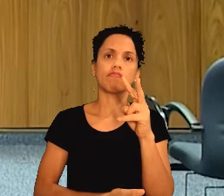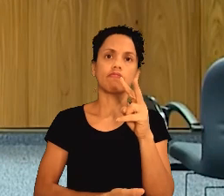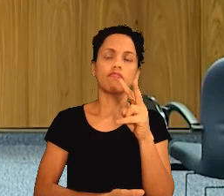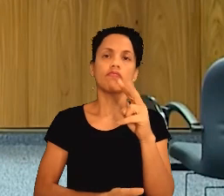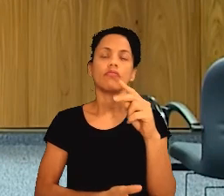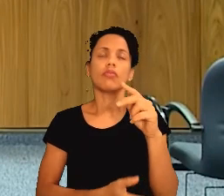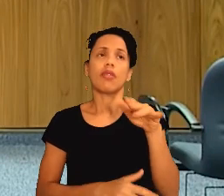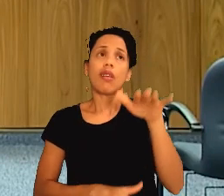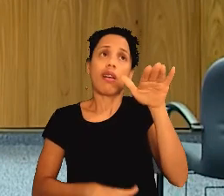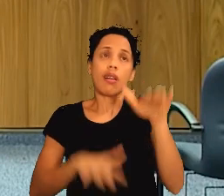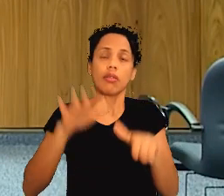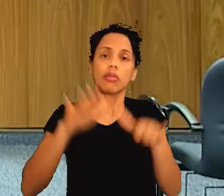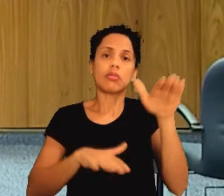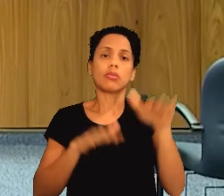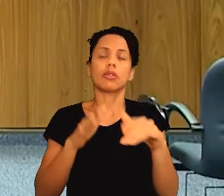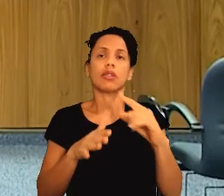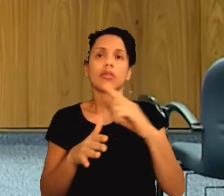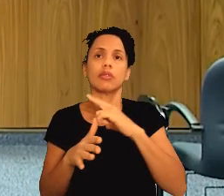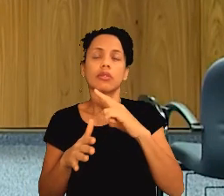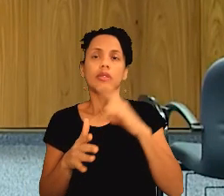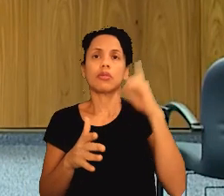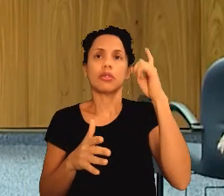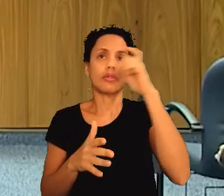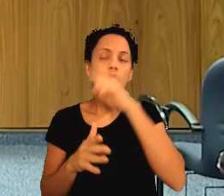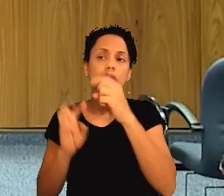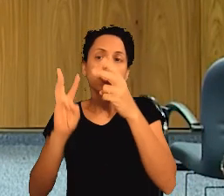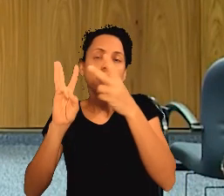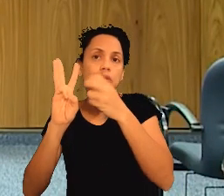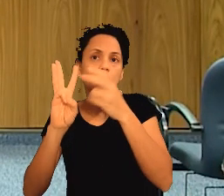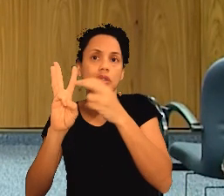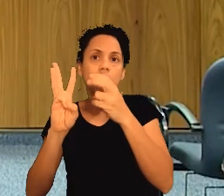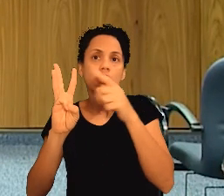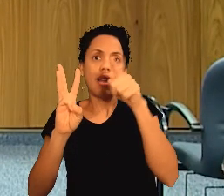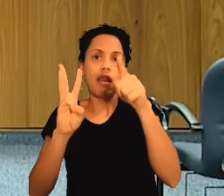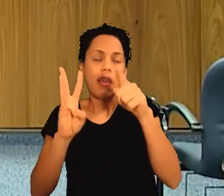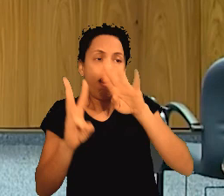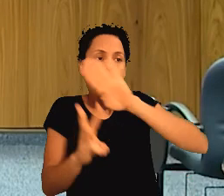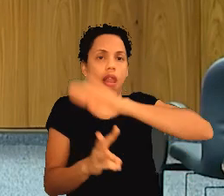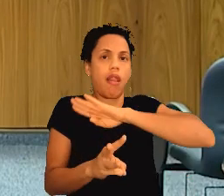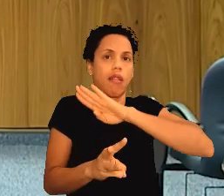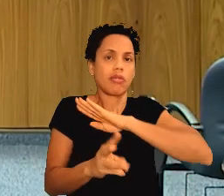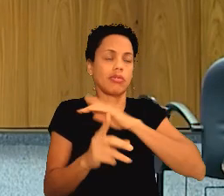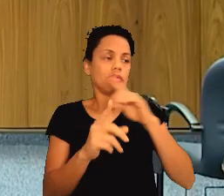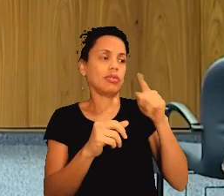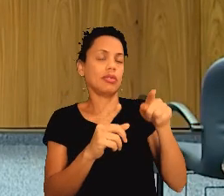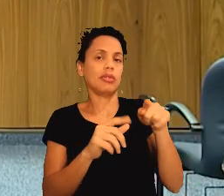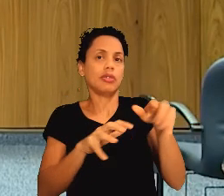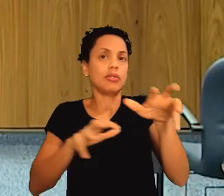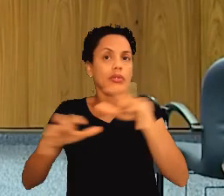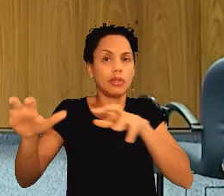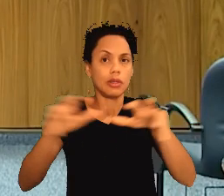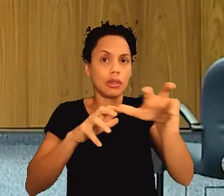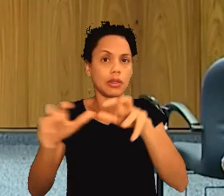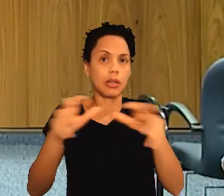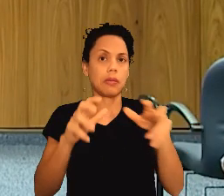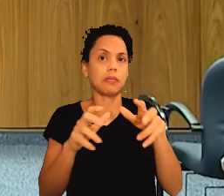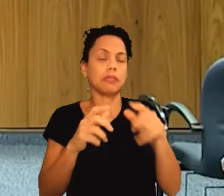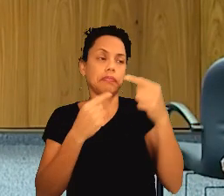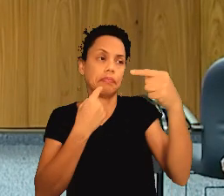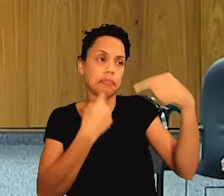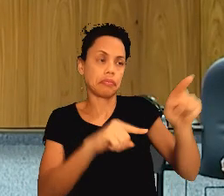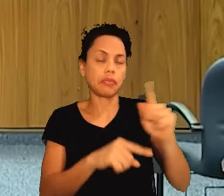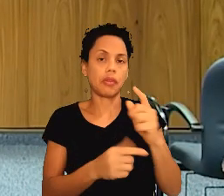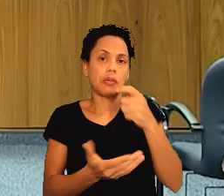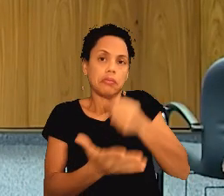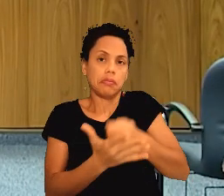que, apesar de se ter uma impressão difusa de que os indígenas não foram inimigos de um regime de